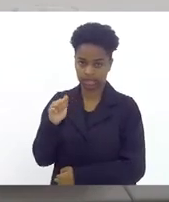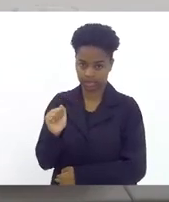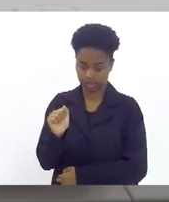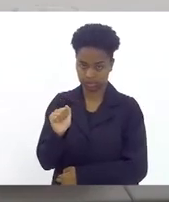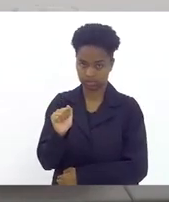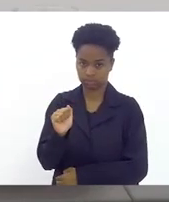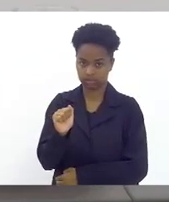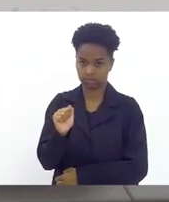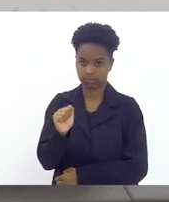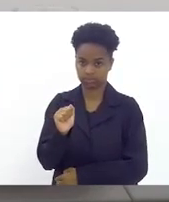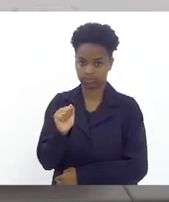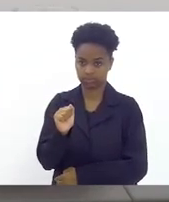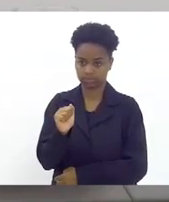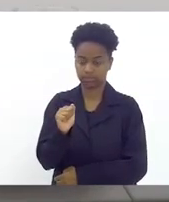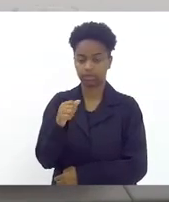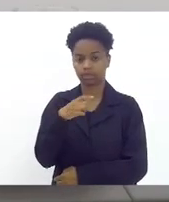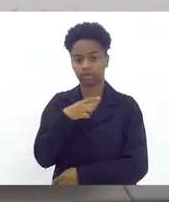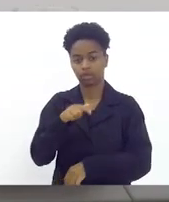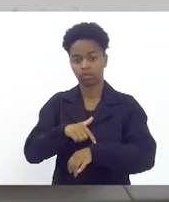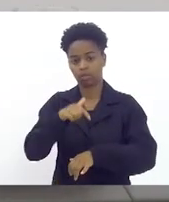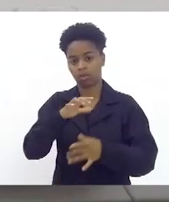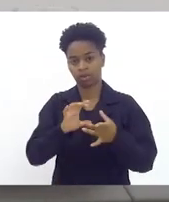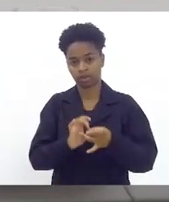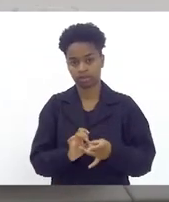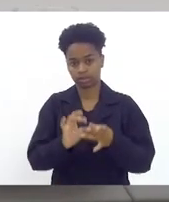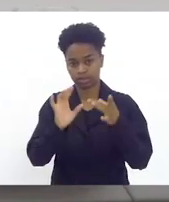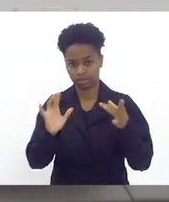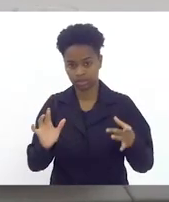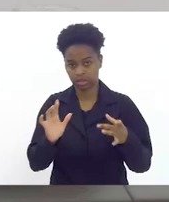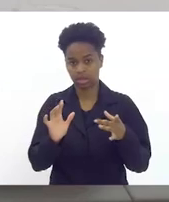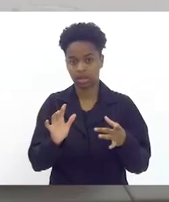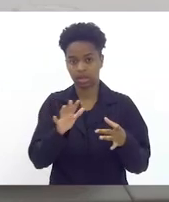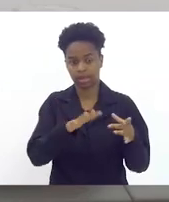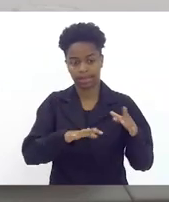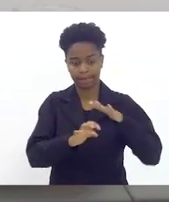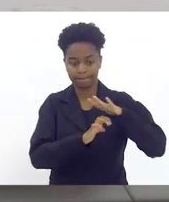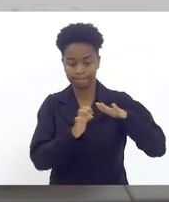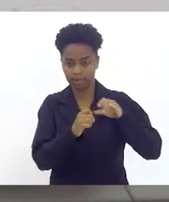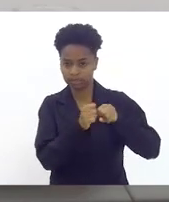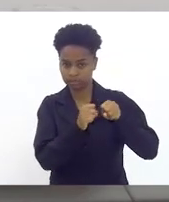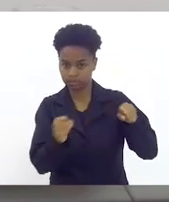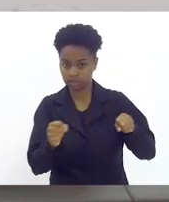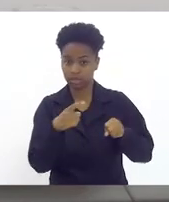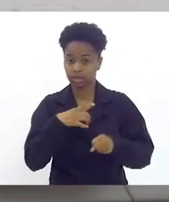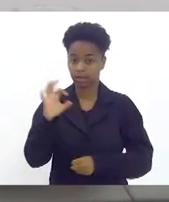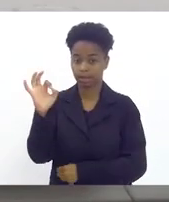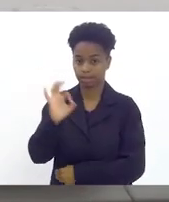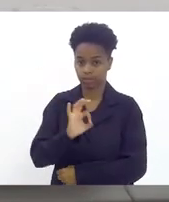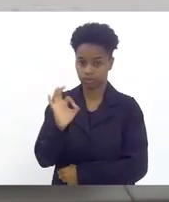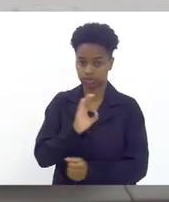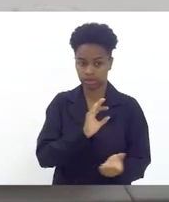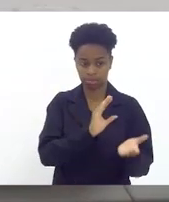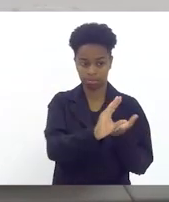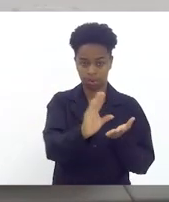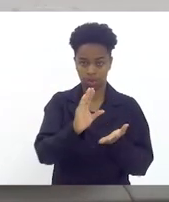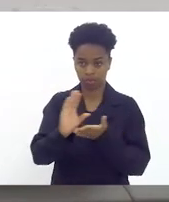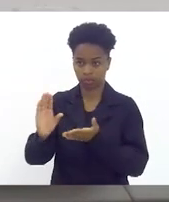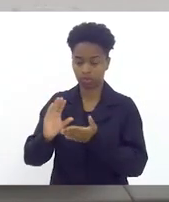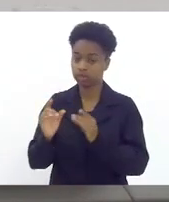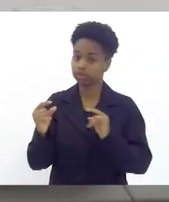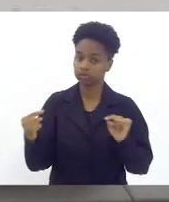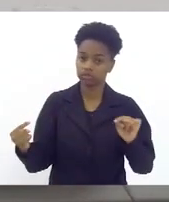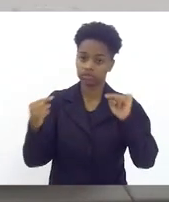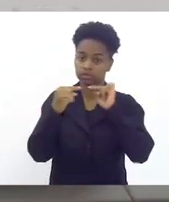ele no licenciamento de empreendimentos grande porte um percentual de recursos financeiros proporcional as